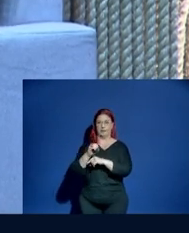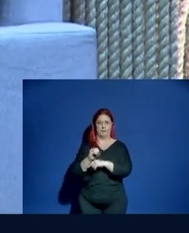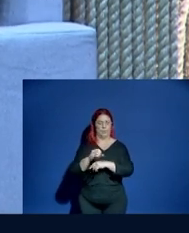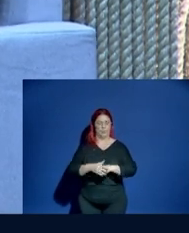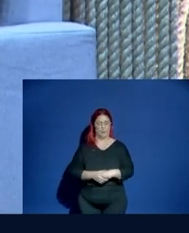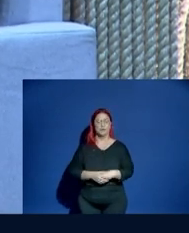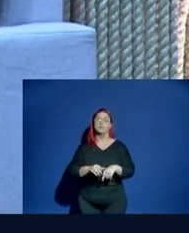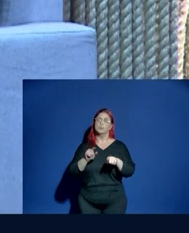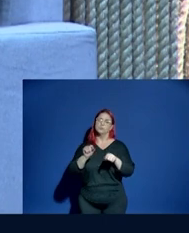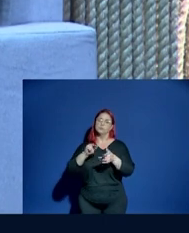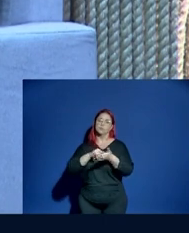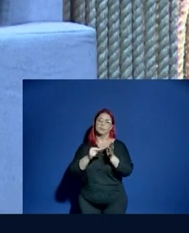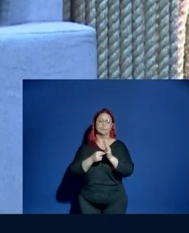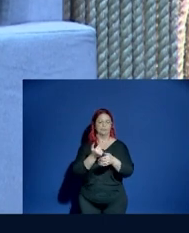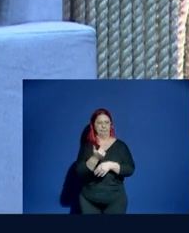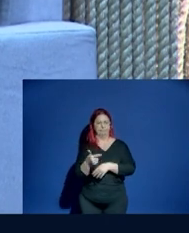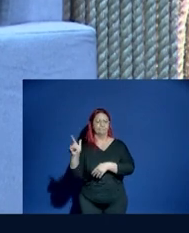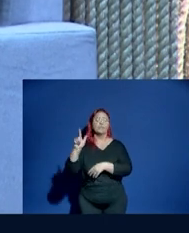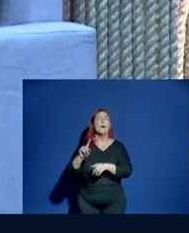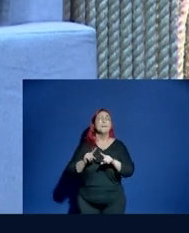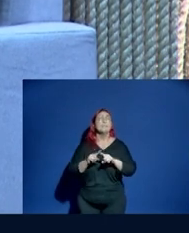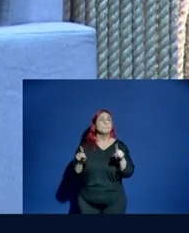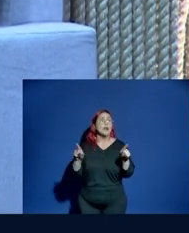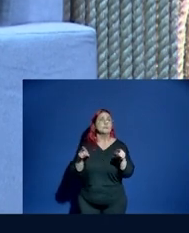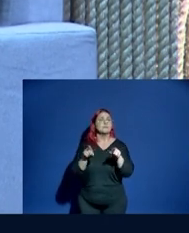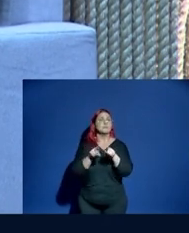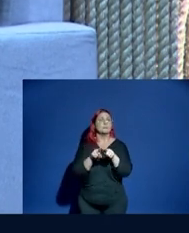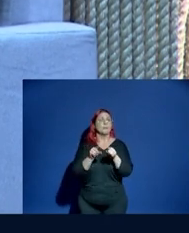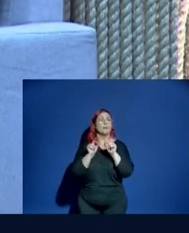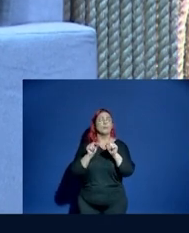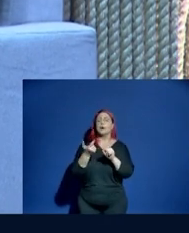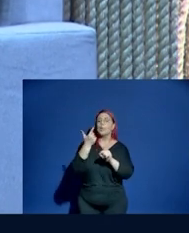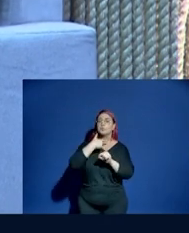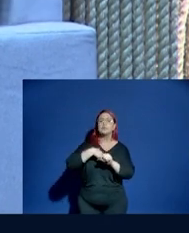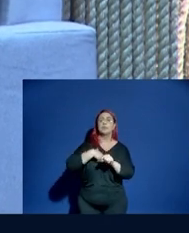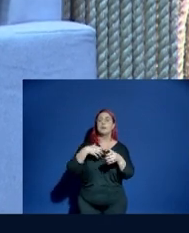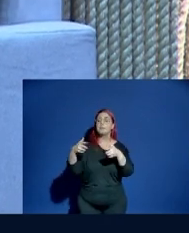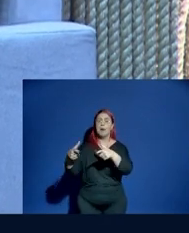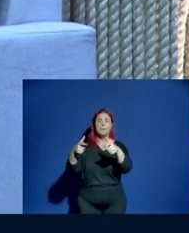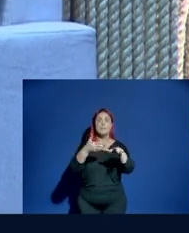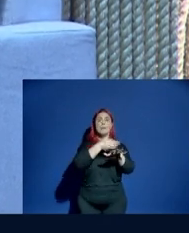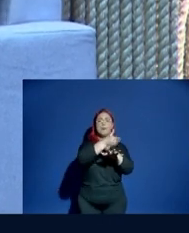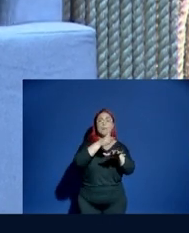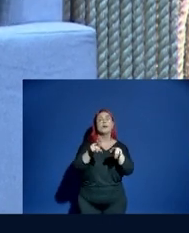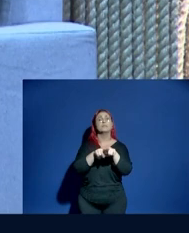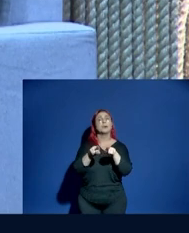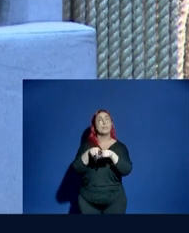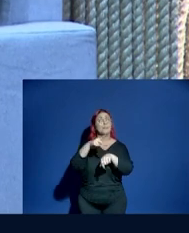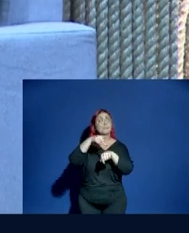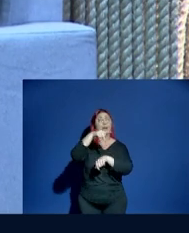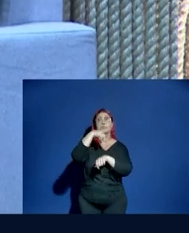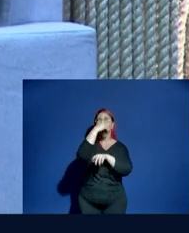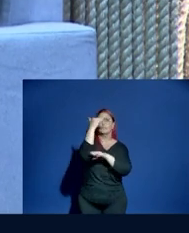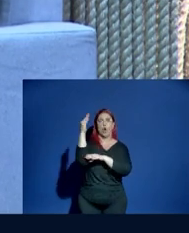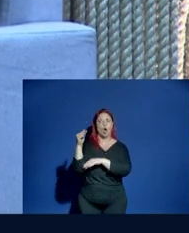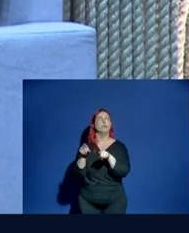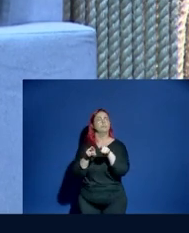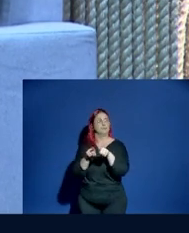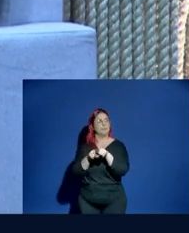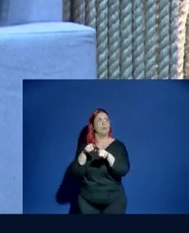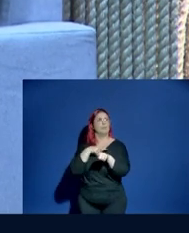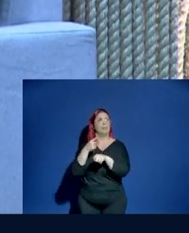elétrica ou qualquer outra rota mas também é acessar mercados fora do país que pagam prêmios maiores